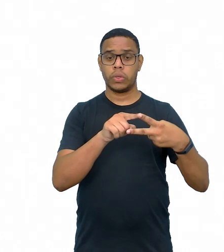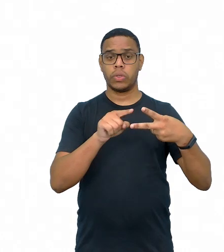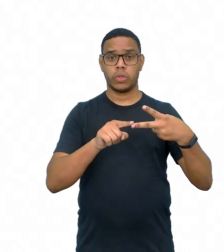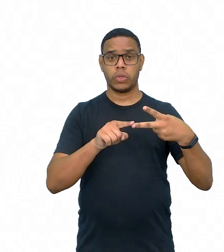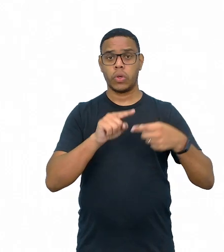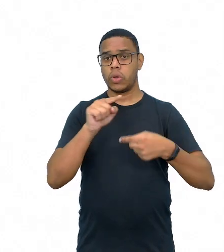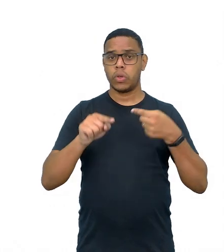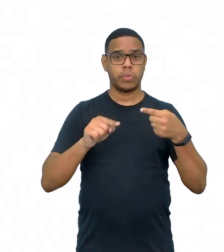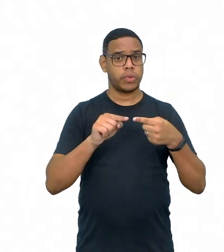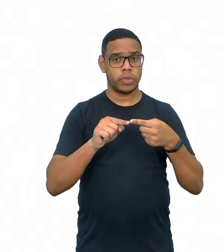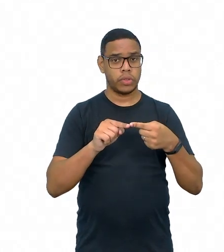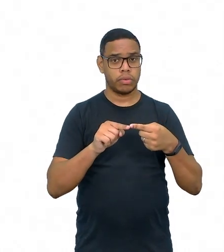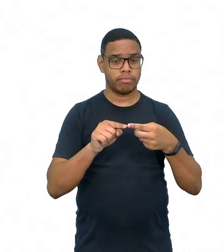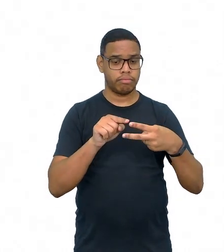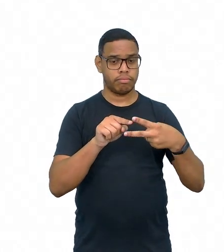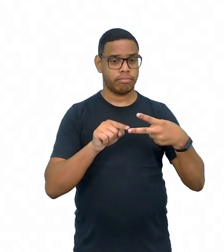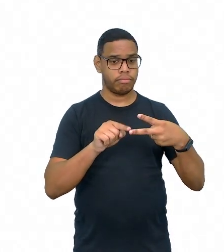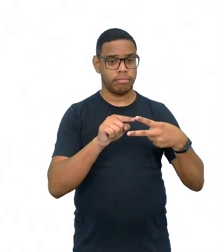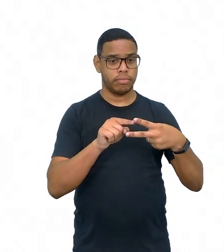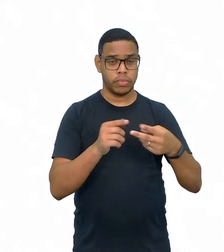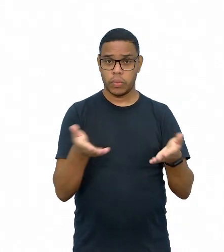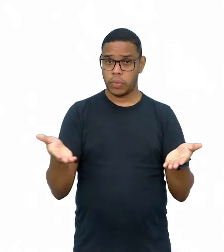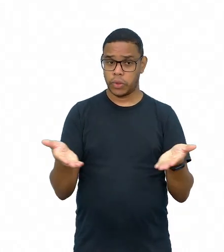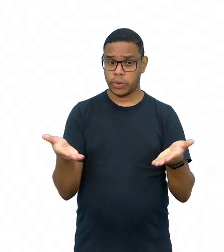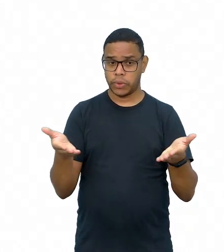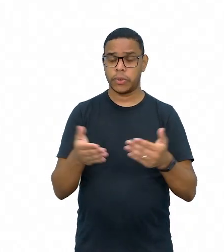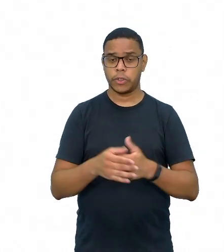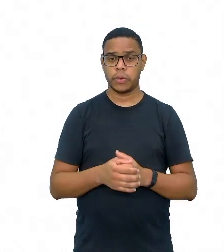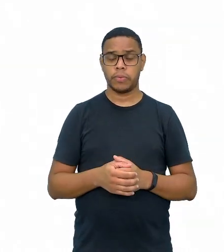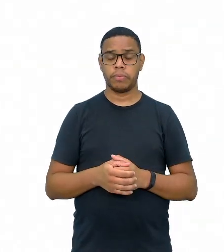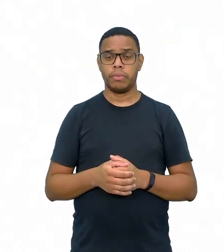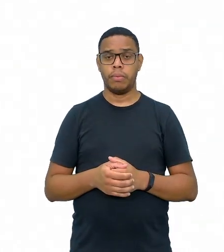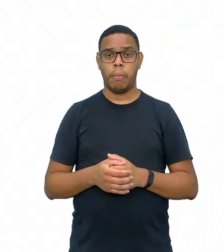objetivos, tá? Do dia de hoje, né,